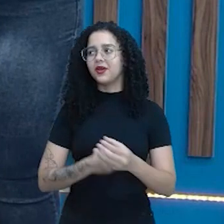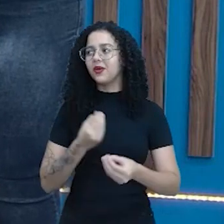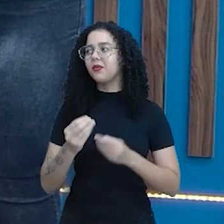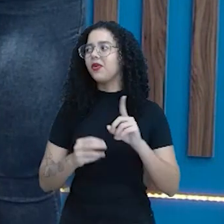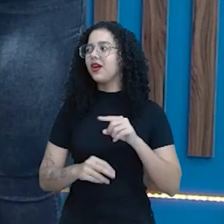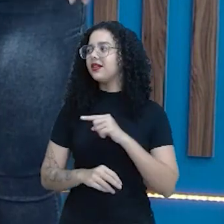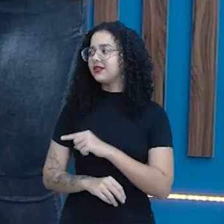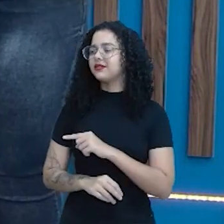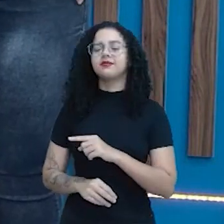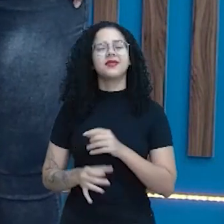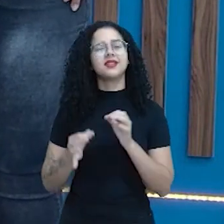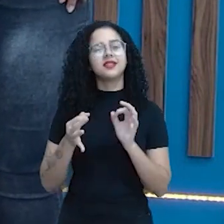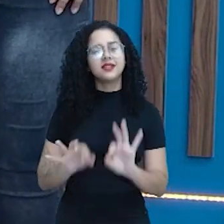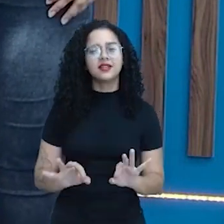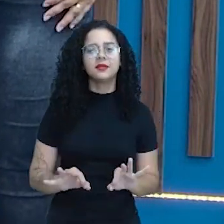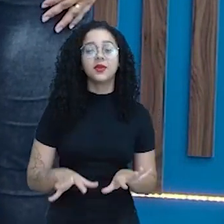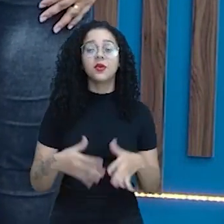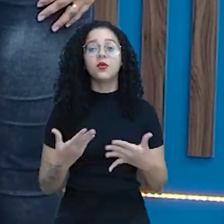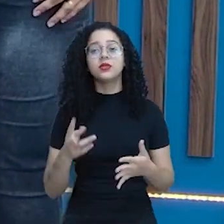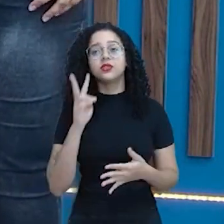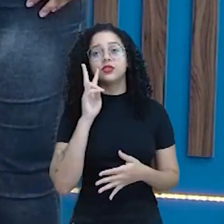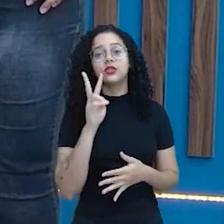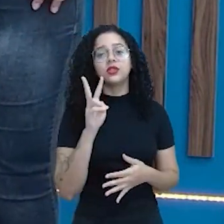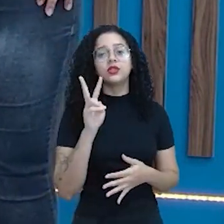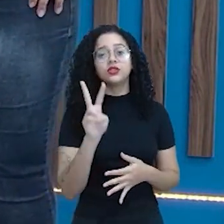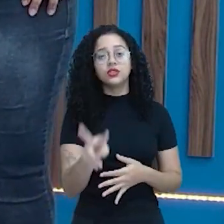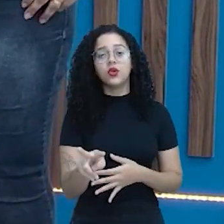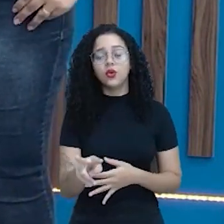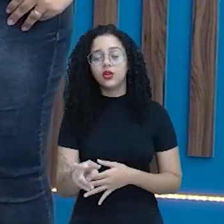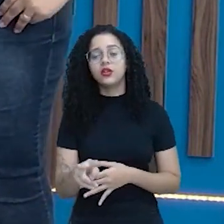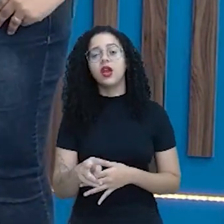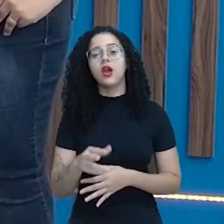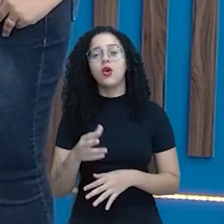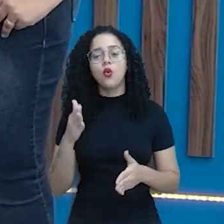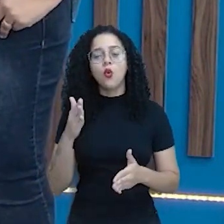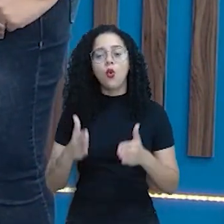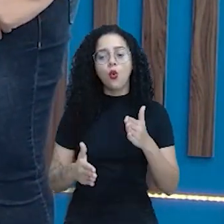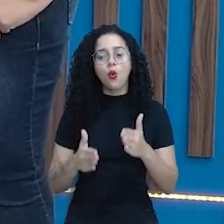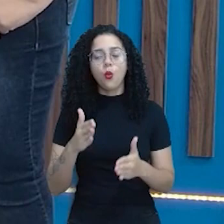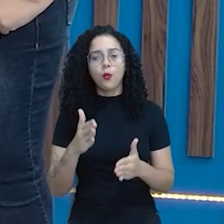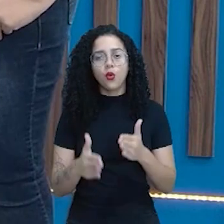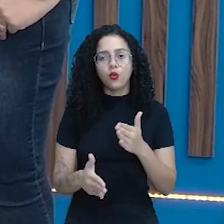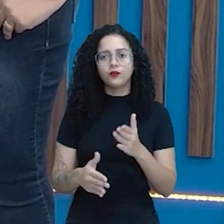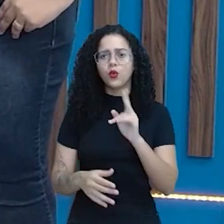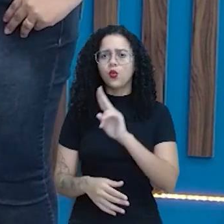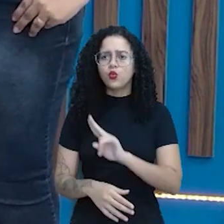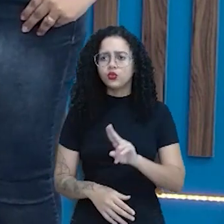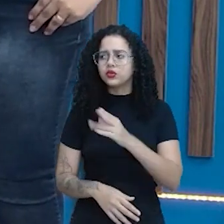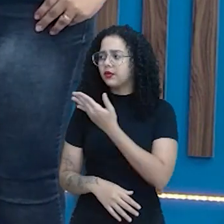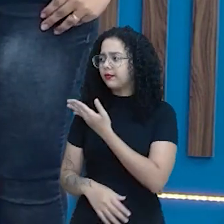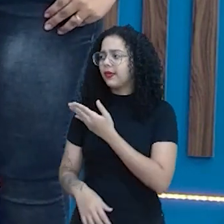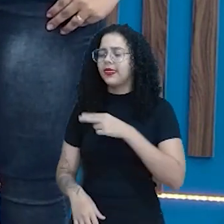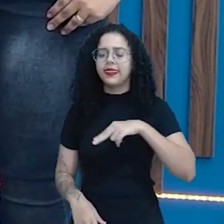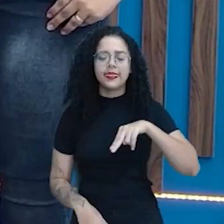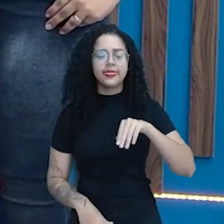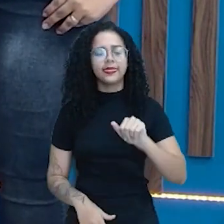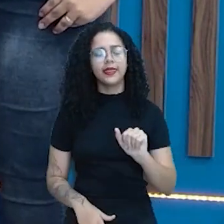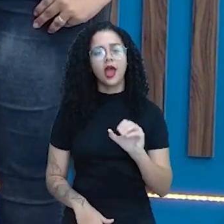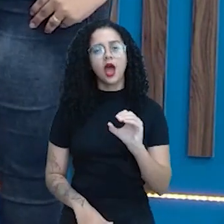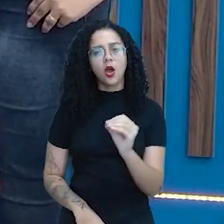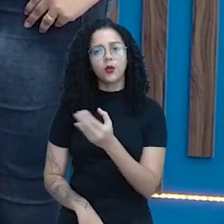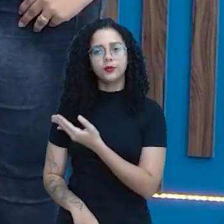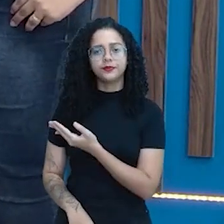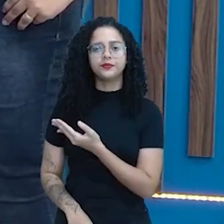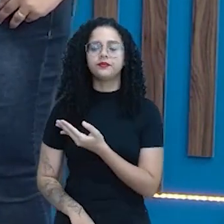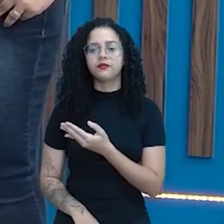isso. Exatamente, né? Então, assim, quando a gente olha o robô, né, a gente vai usar aqui o Now, como a gente disse desde o início da